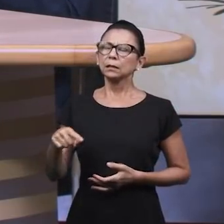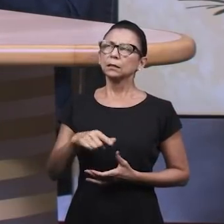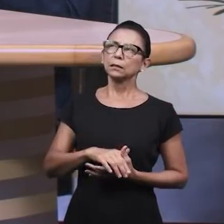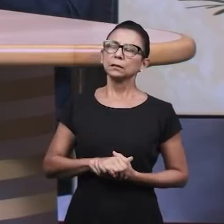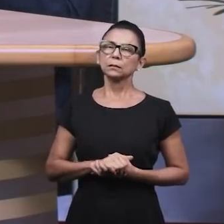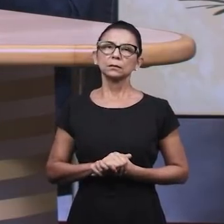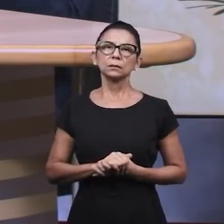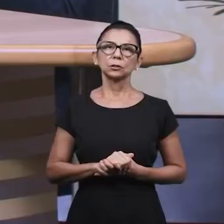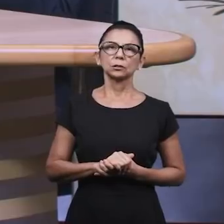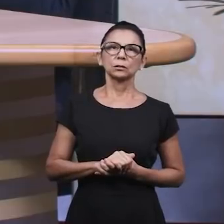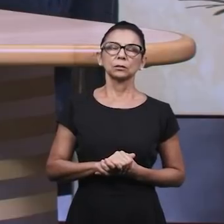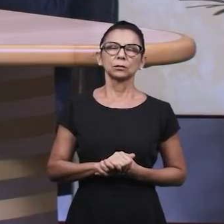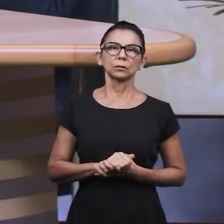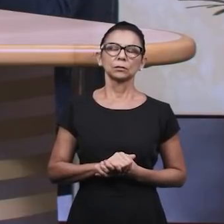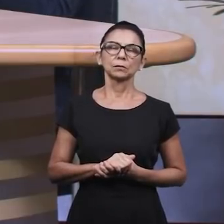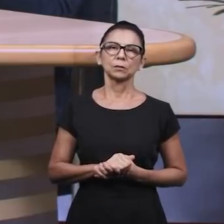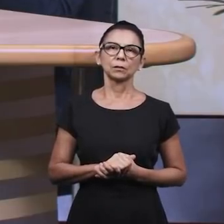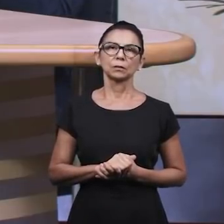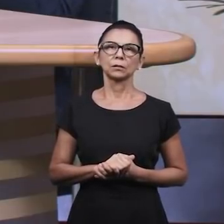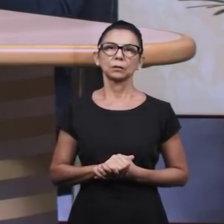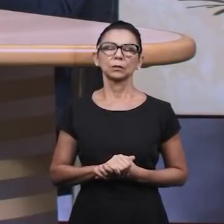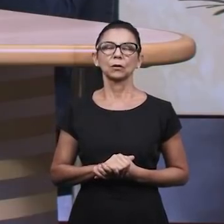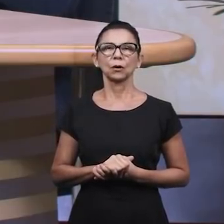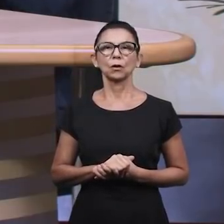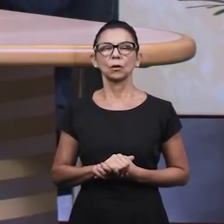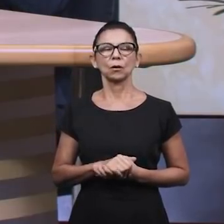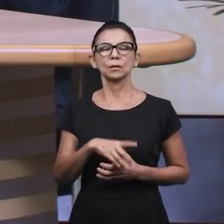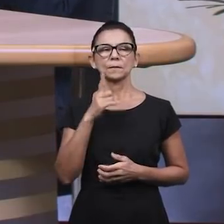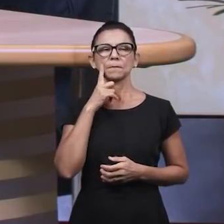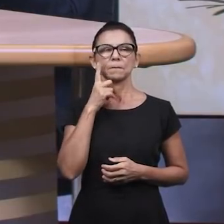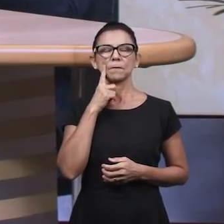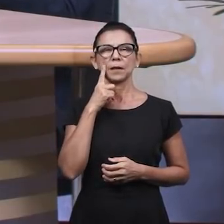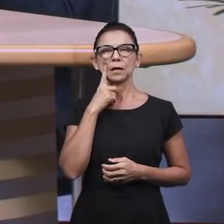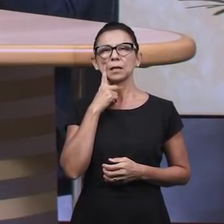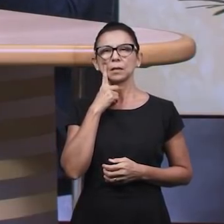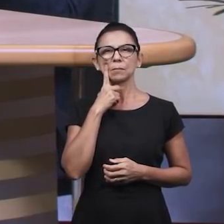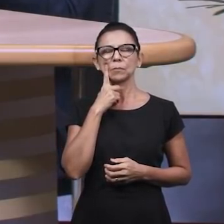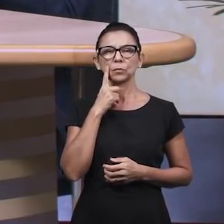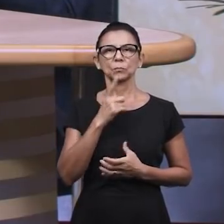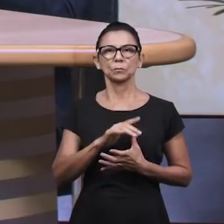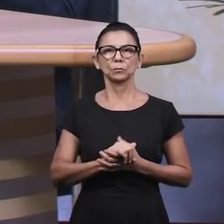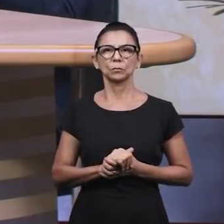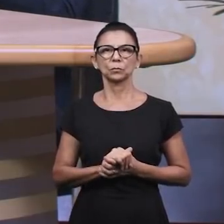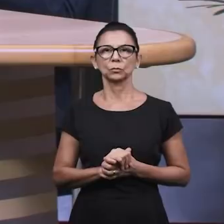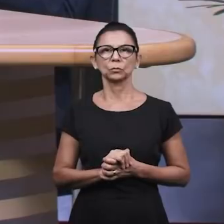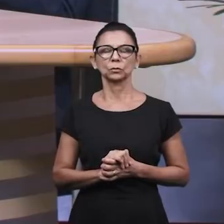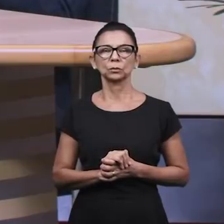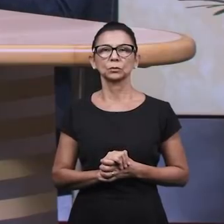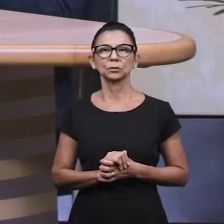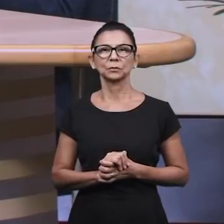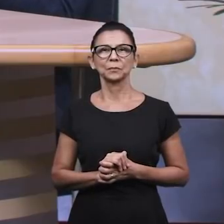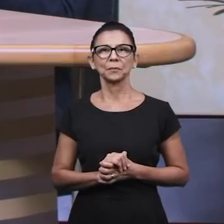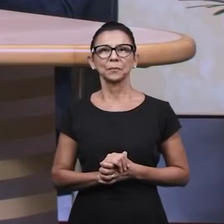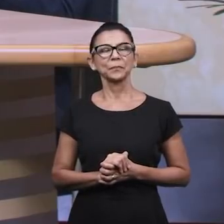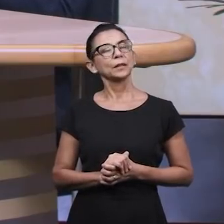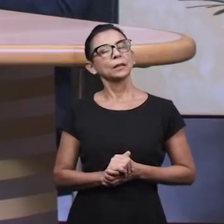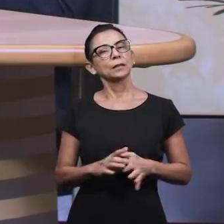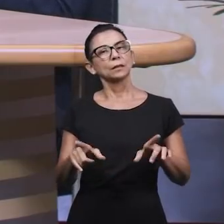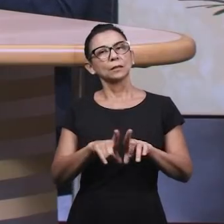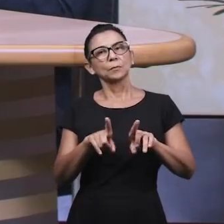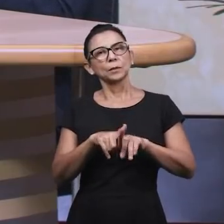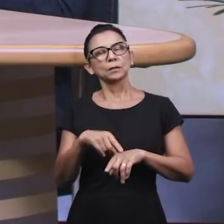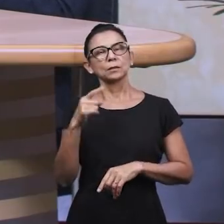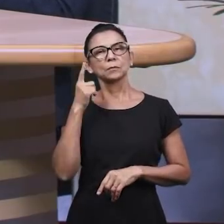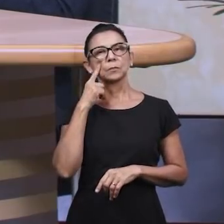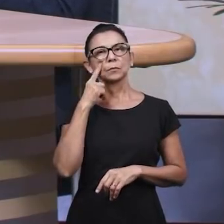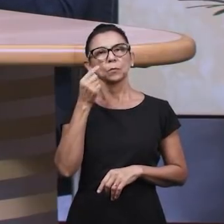para descobrir nele uma tipologia bem ampla, bem completa do Senhor Jesus, esse profeta é o profeta